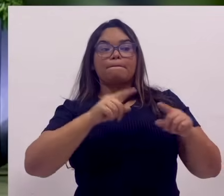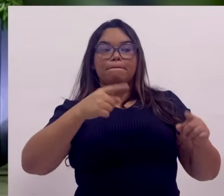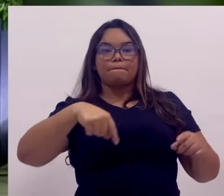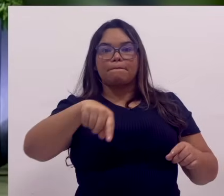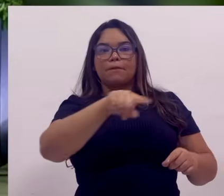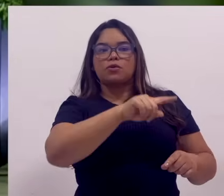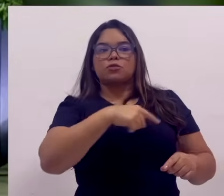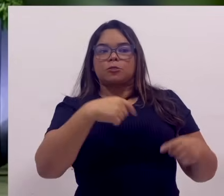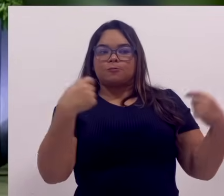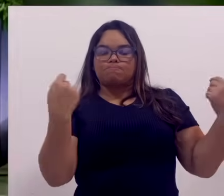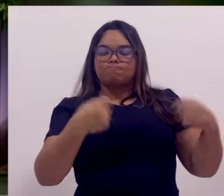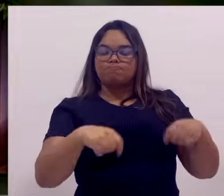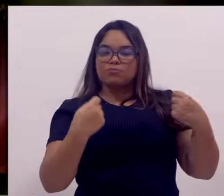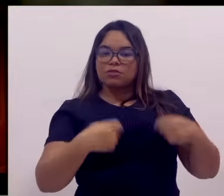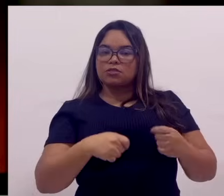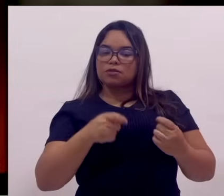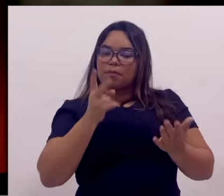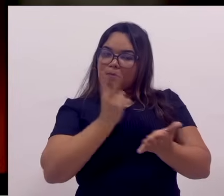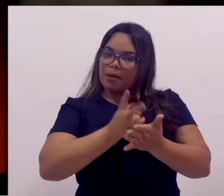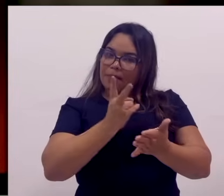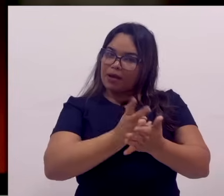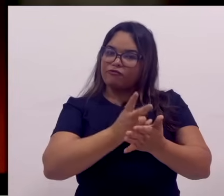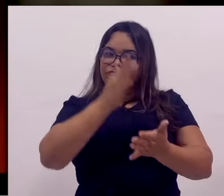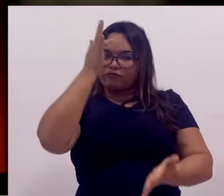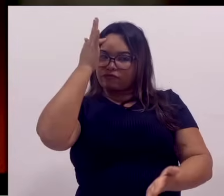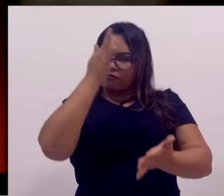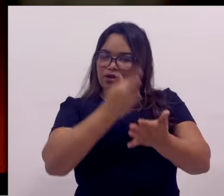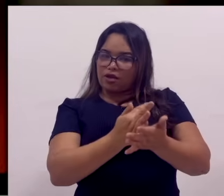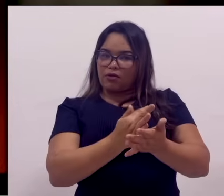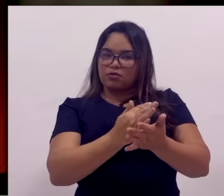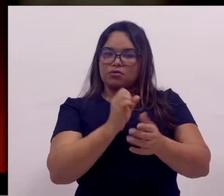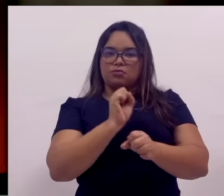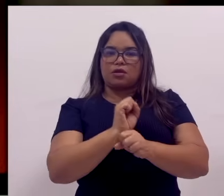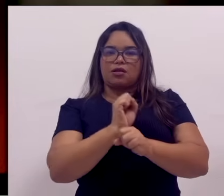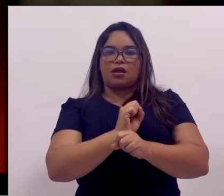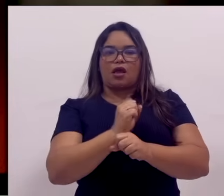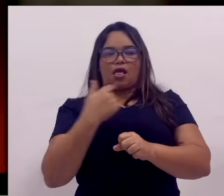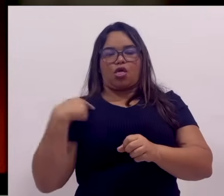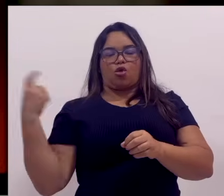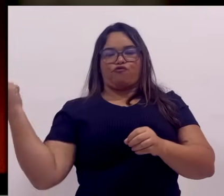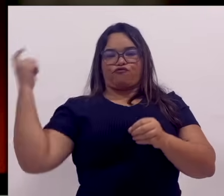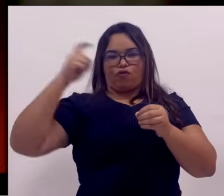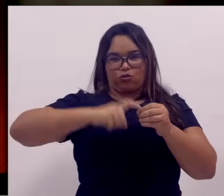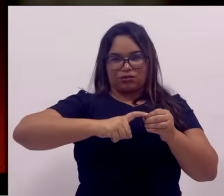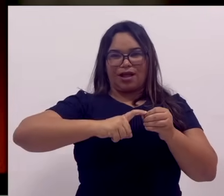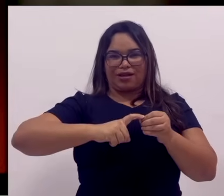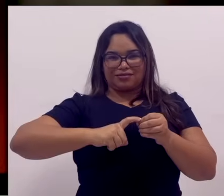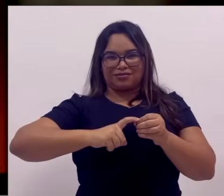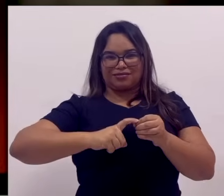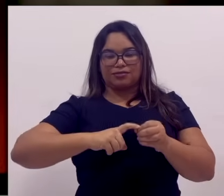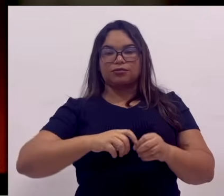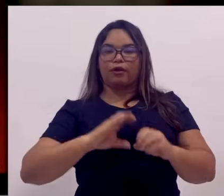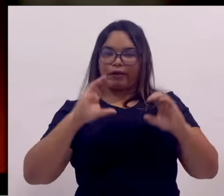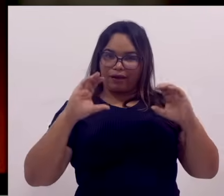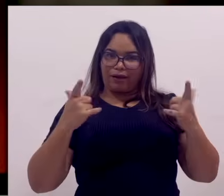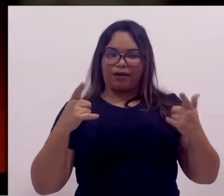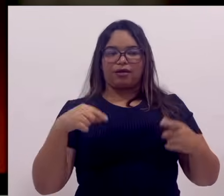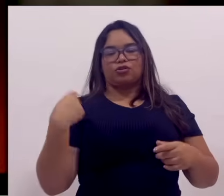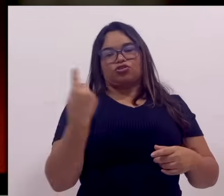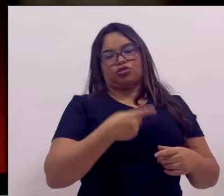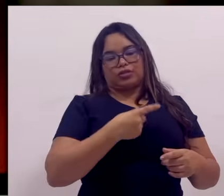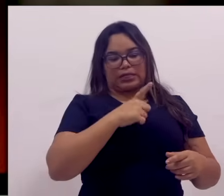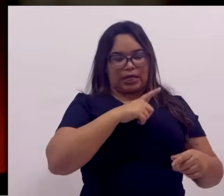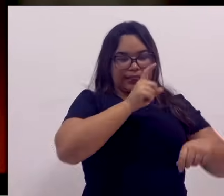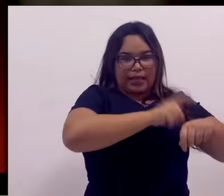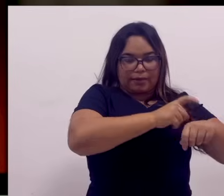Mas o que tendes, retende-o até que eu venha. Esta é a primeira referência à vinda de Cristo. Portanto,